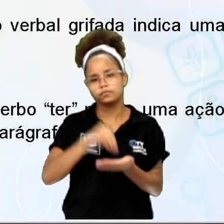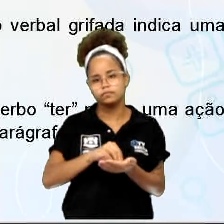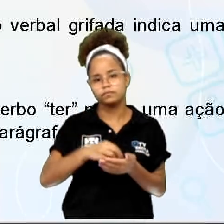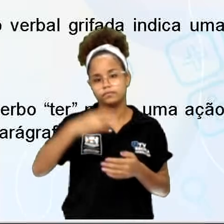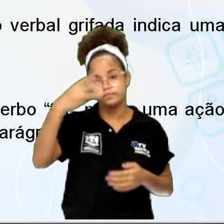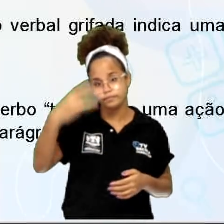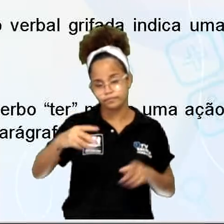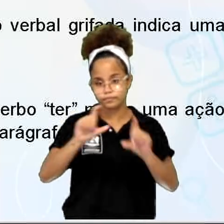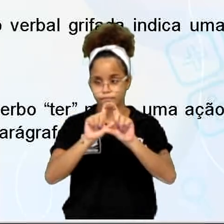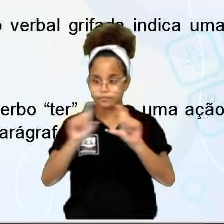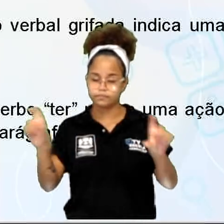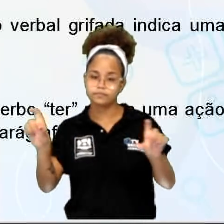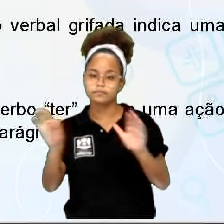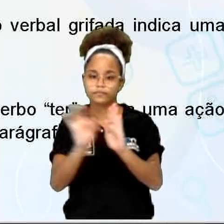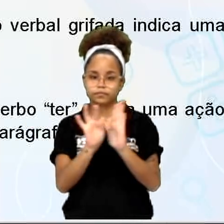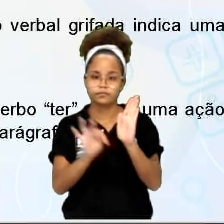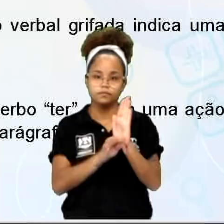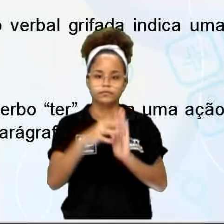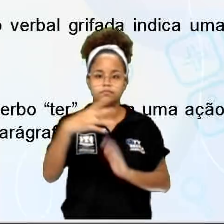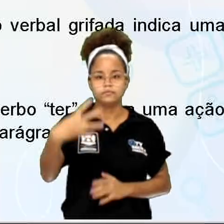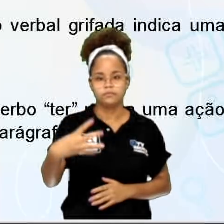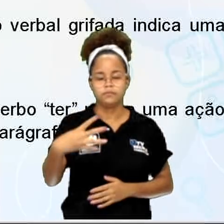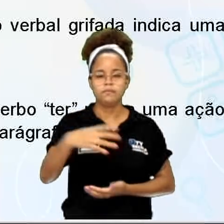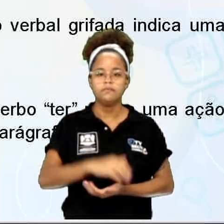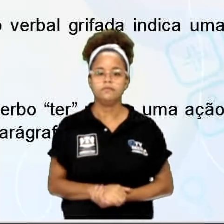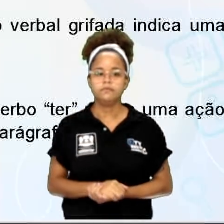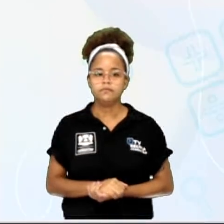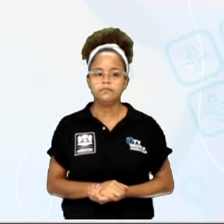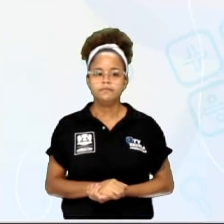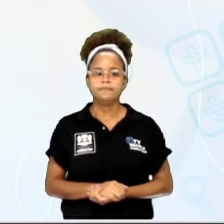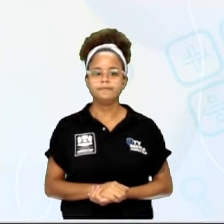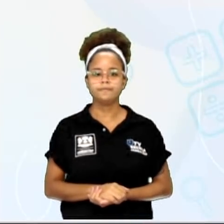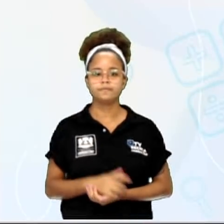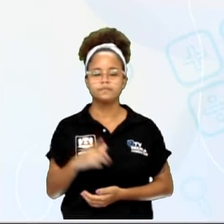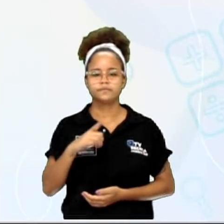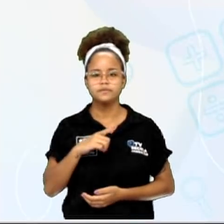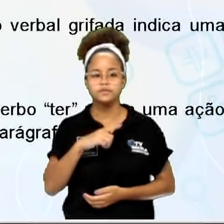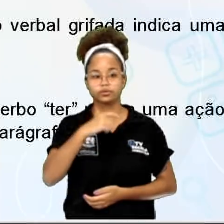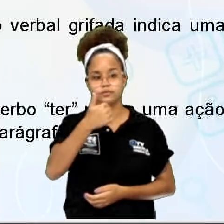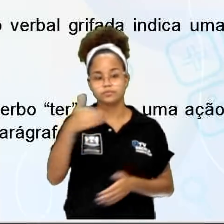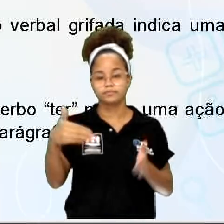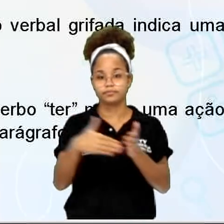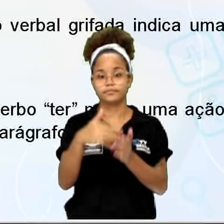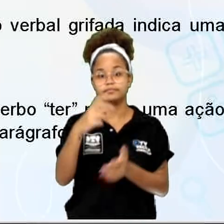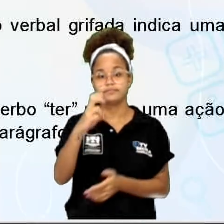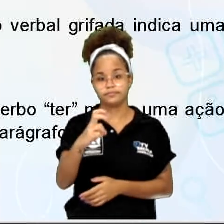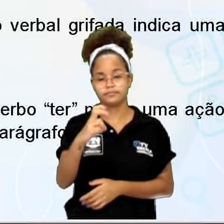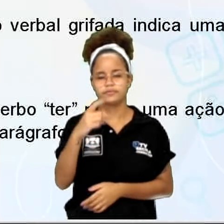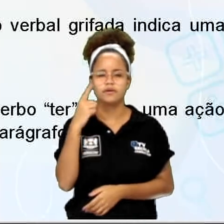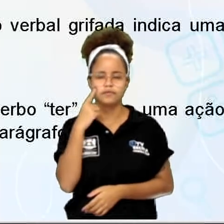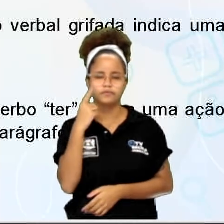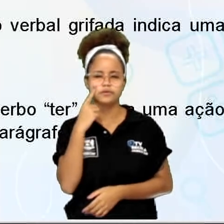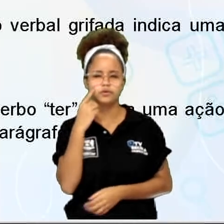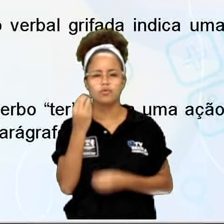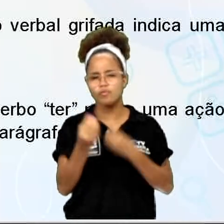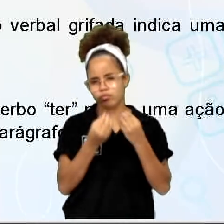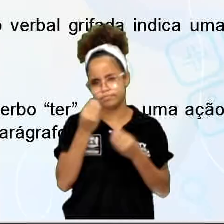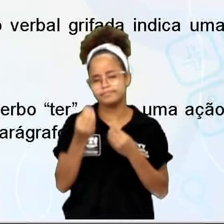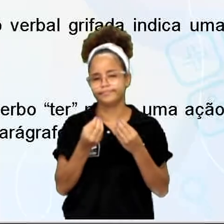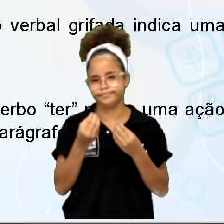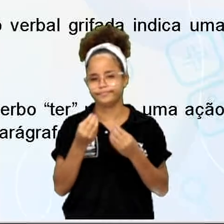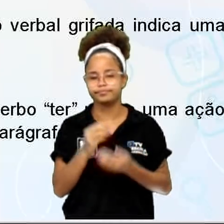parágrafo do texto 4. Então eu tenho aí proposições, né, de 1 até a 5 e a gente vai analisar aí como é que elas se